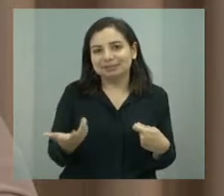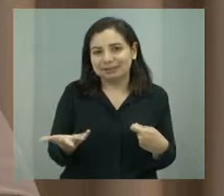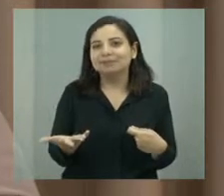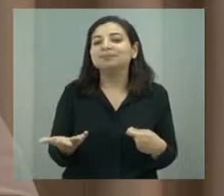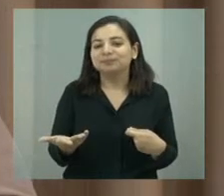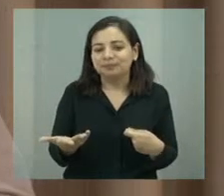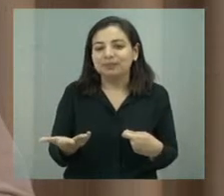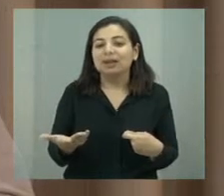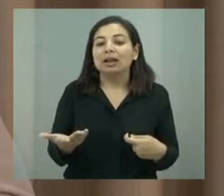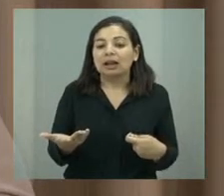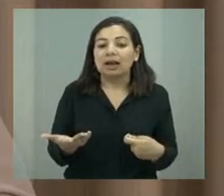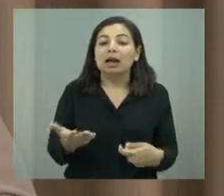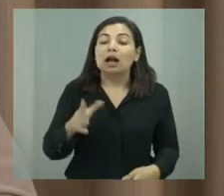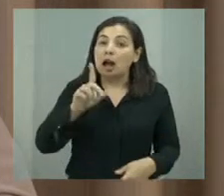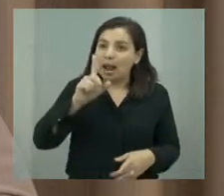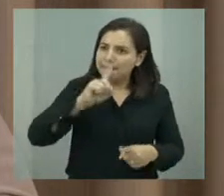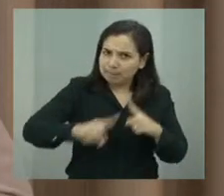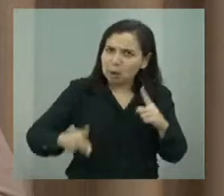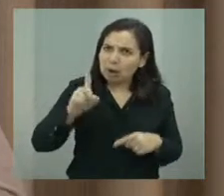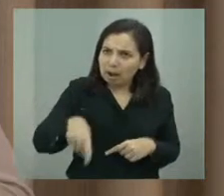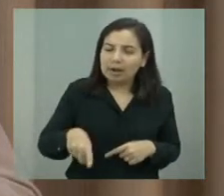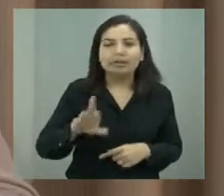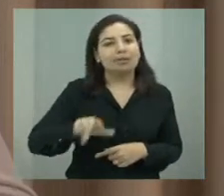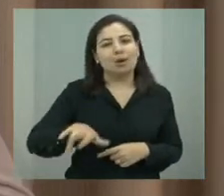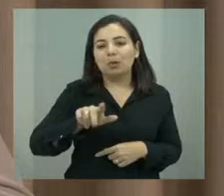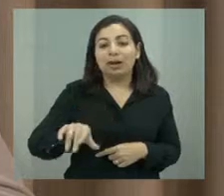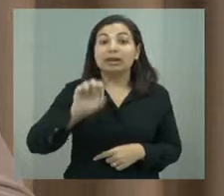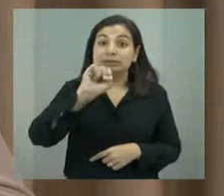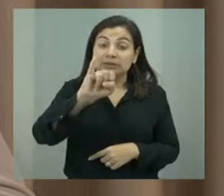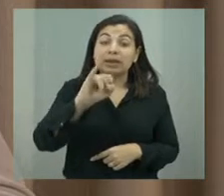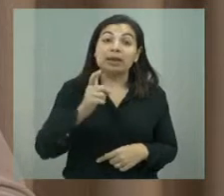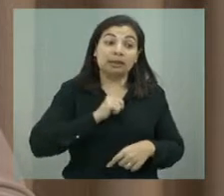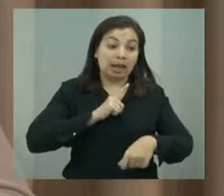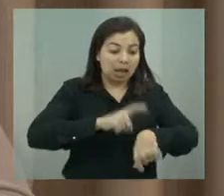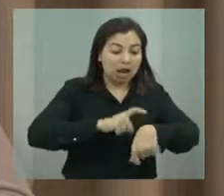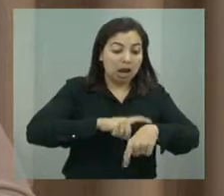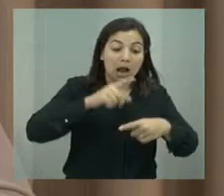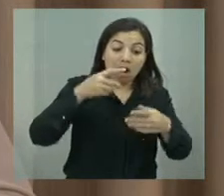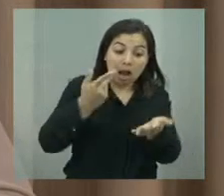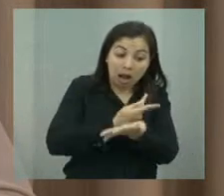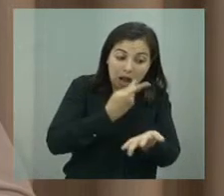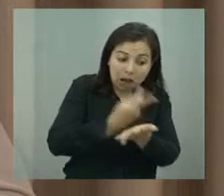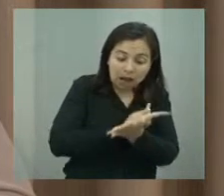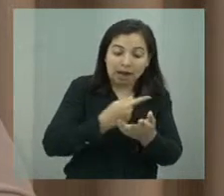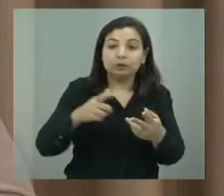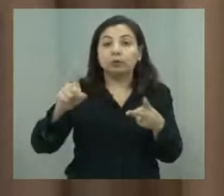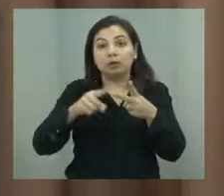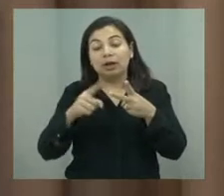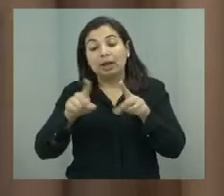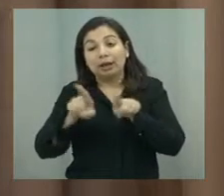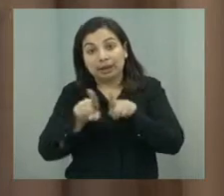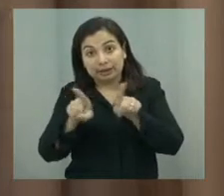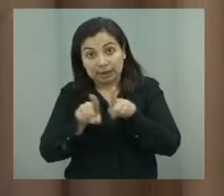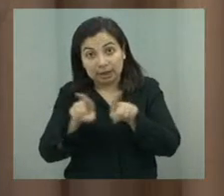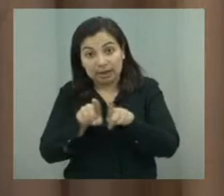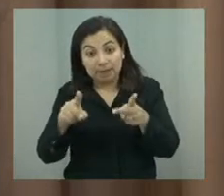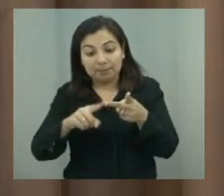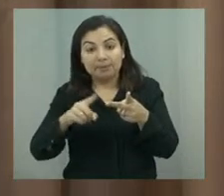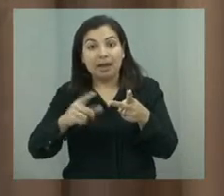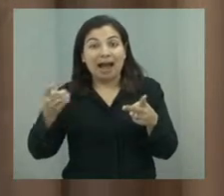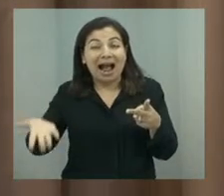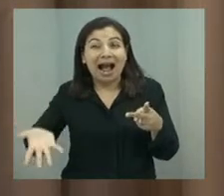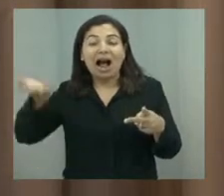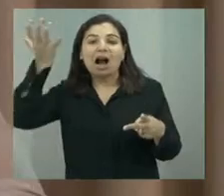pode ser utilizado, ele não é totalmente proibido. O que é proibido é você utilizar, né, nas vias públicas, incomodando as pessoas que não